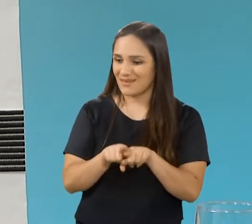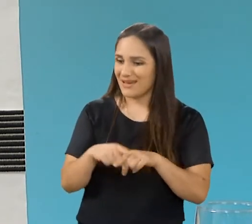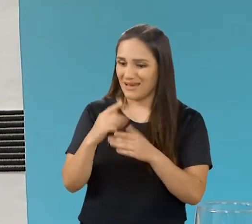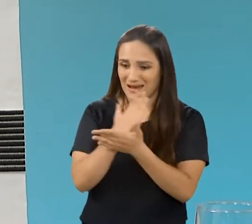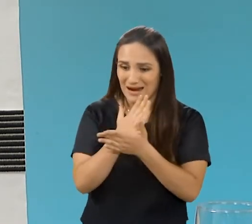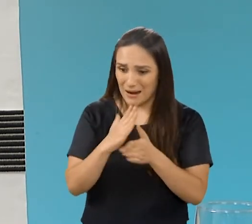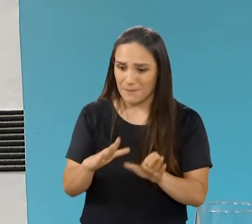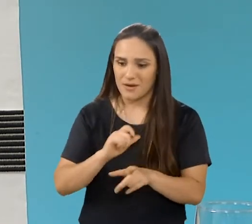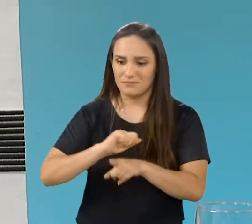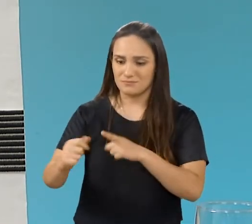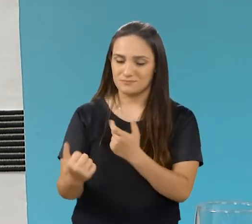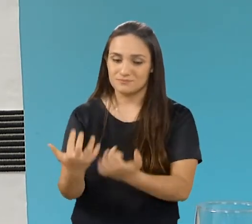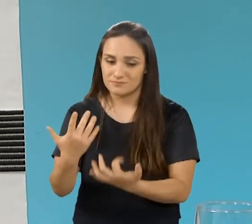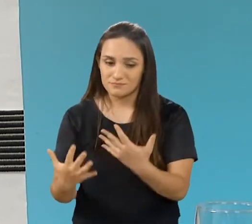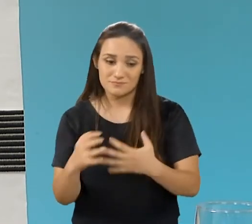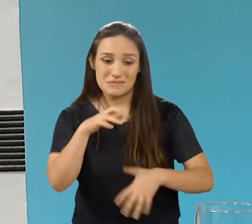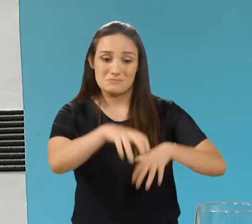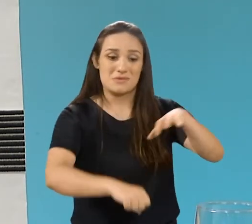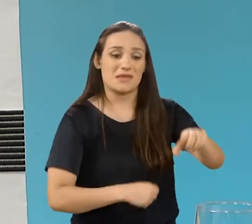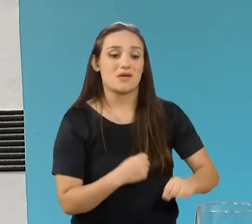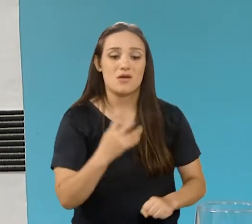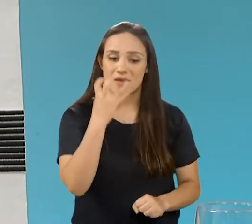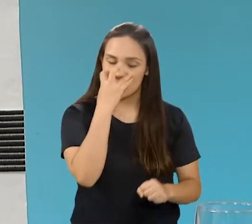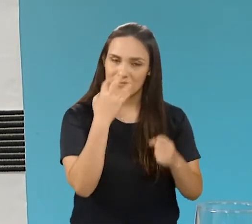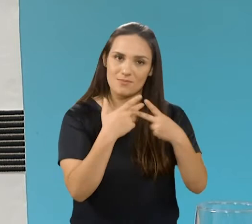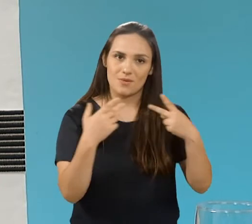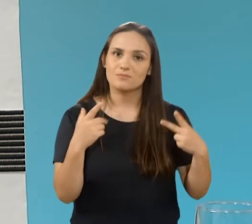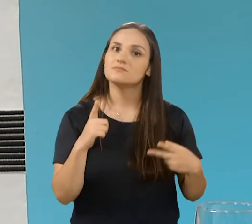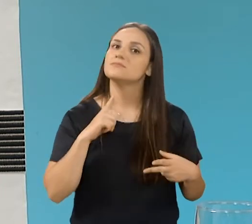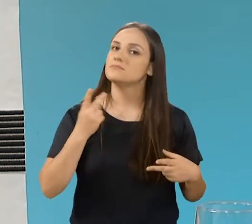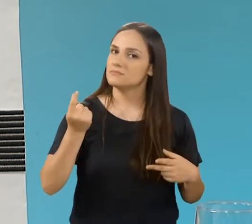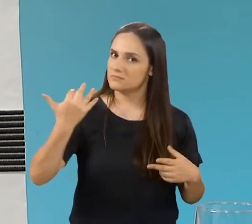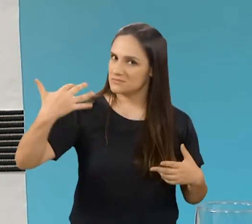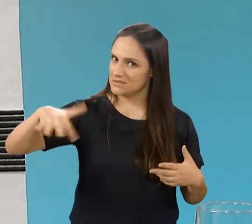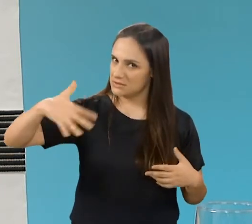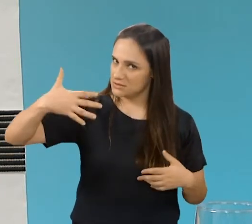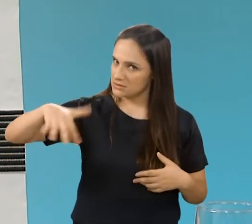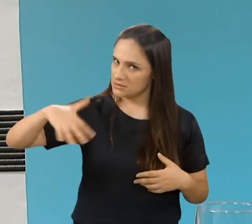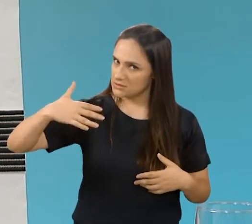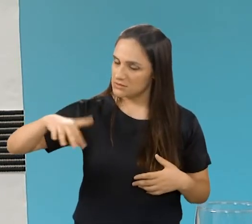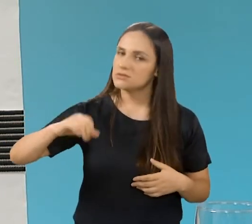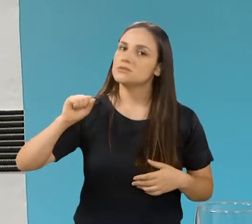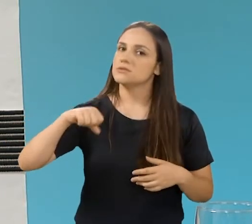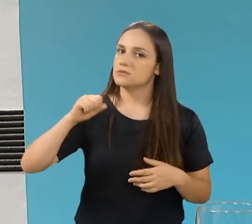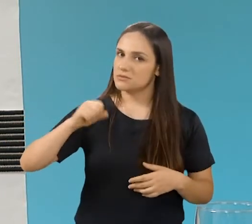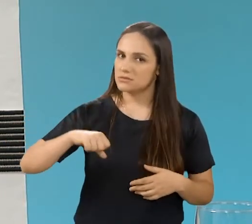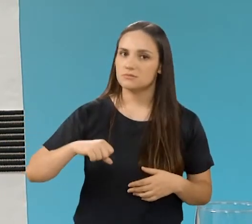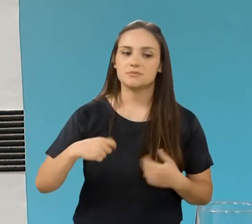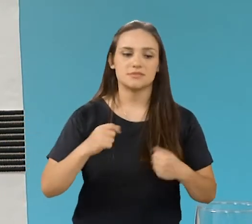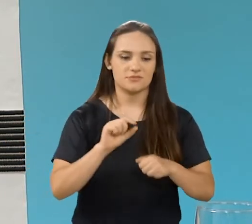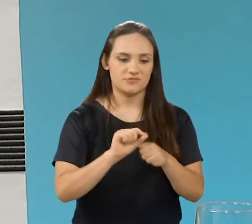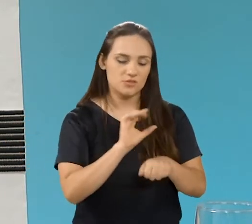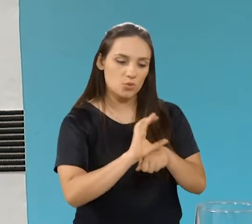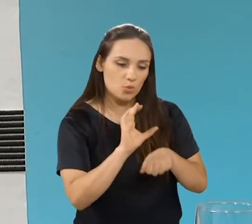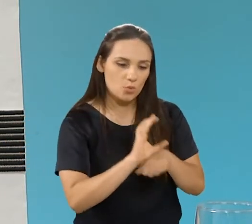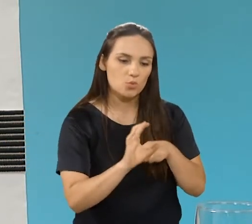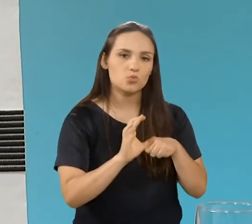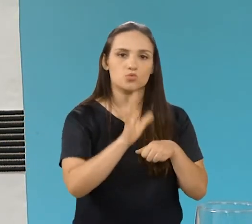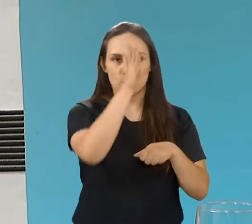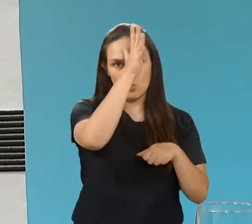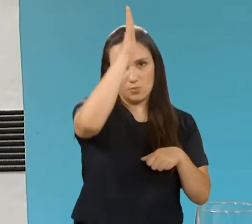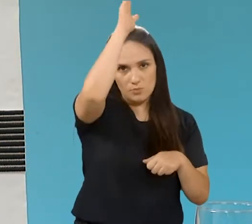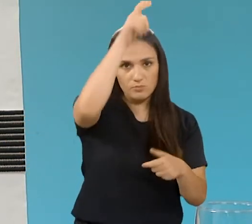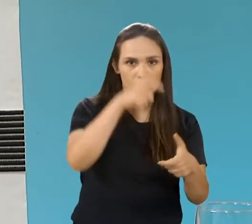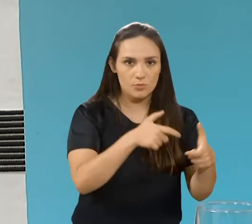disse aqui o André, isso tem um custo elevado. A capacitação do brigadista, a capacitação do bombeiro,